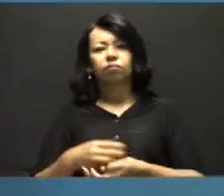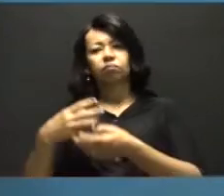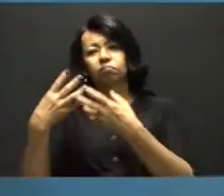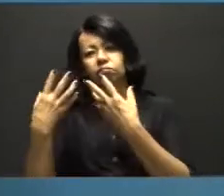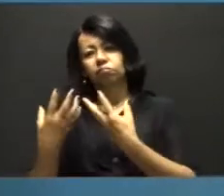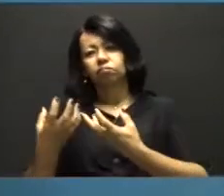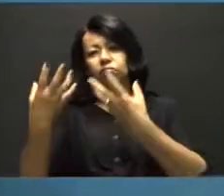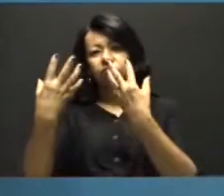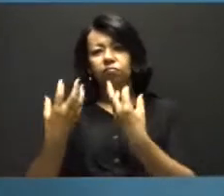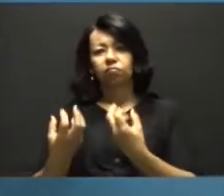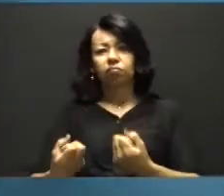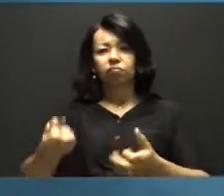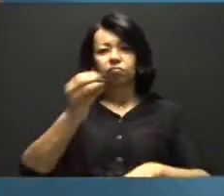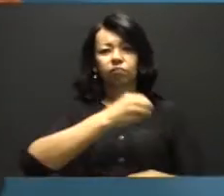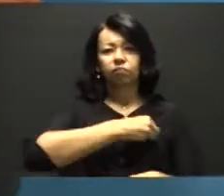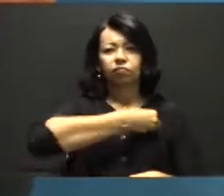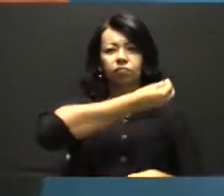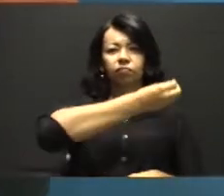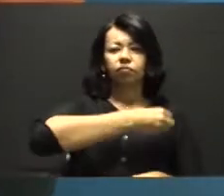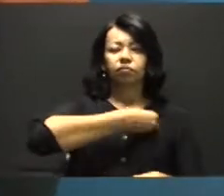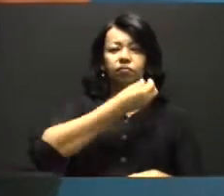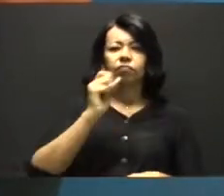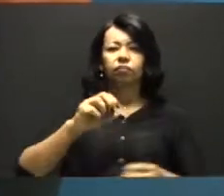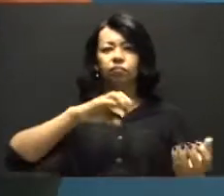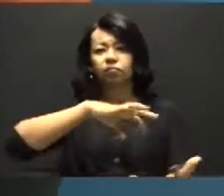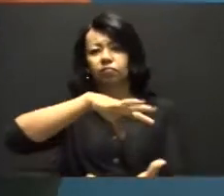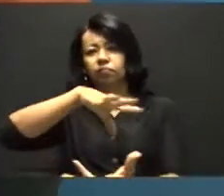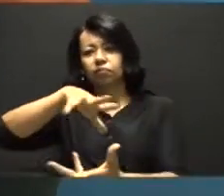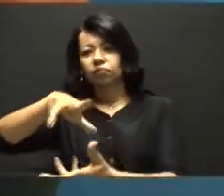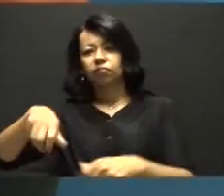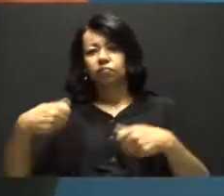vida que o mundo precisa